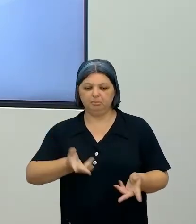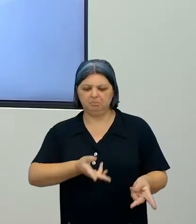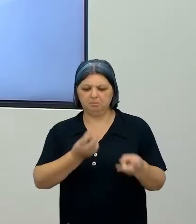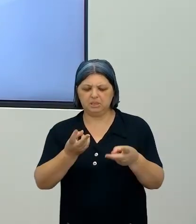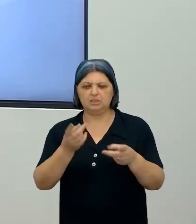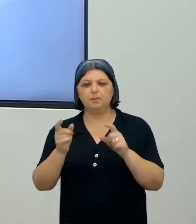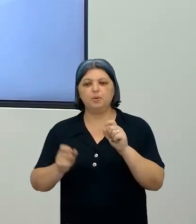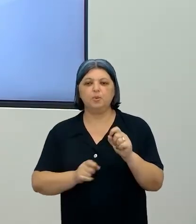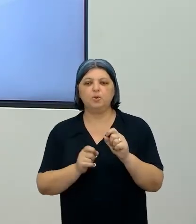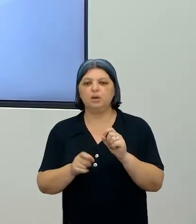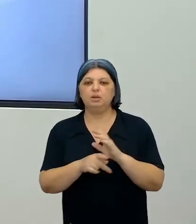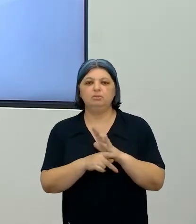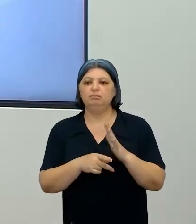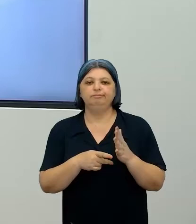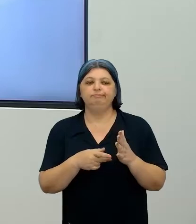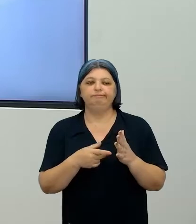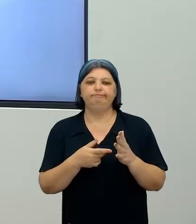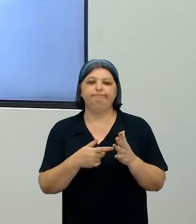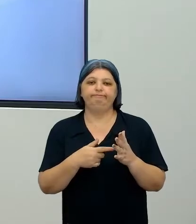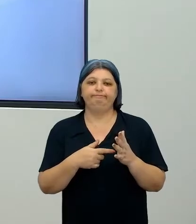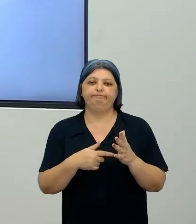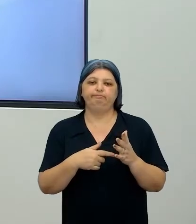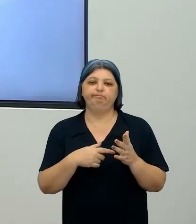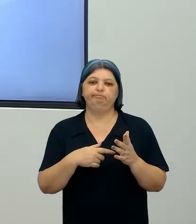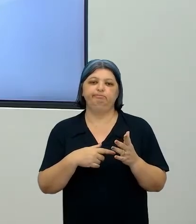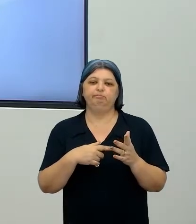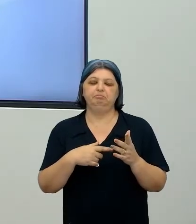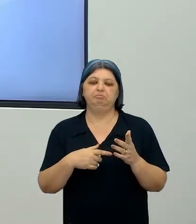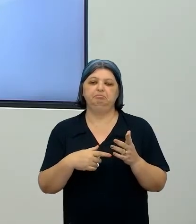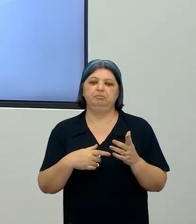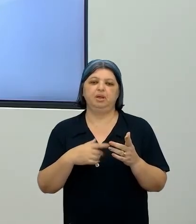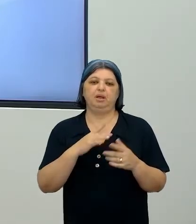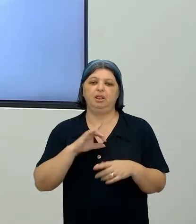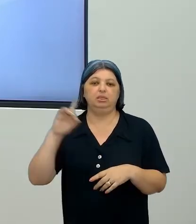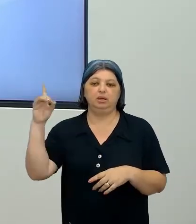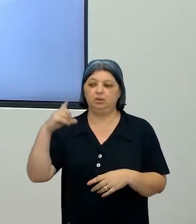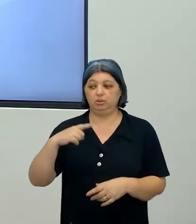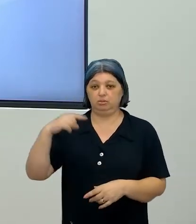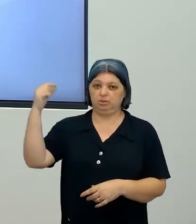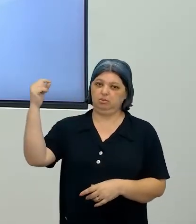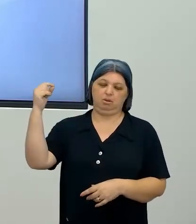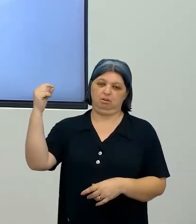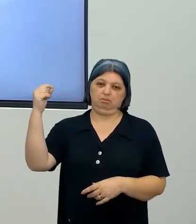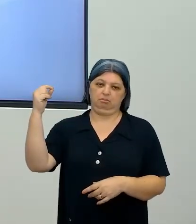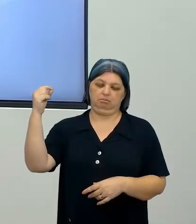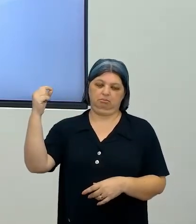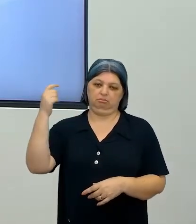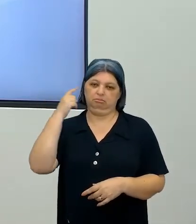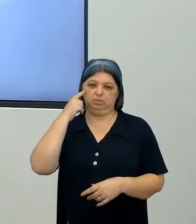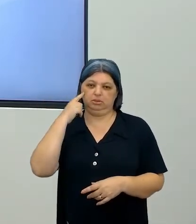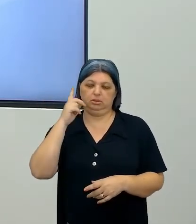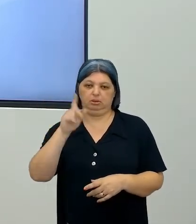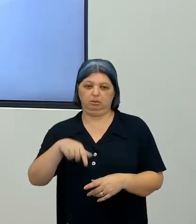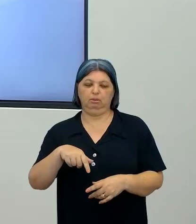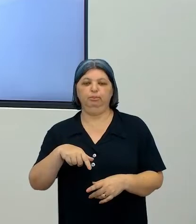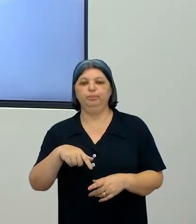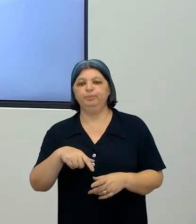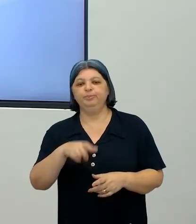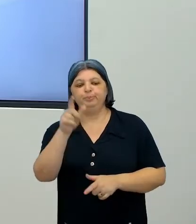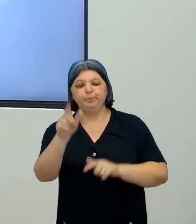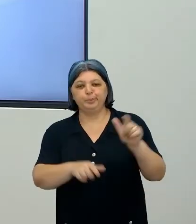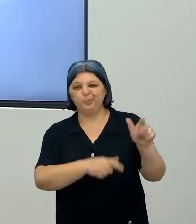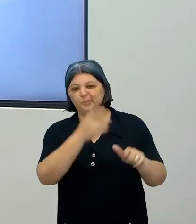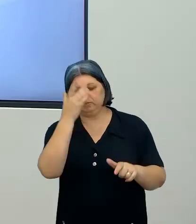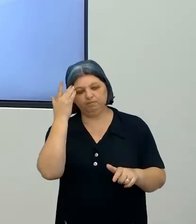indício de que ele não foi escolhido por Deus, ou seja, ele não foi predestinado a ser alguém